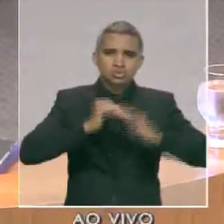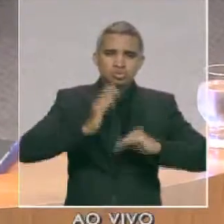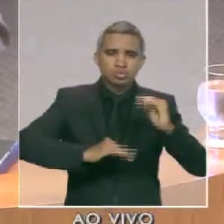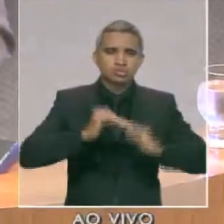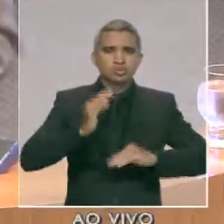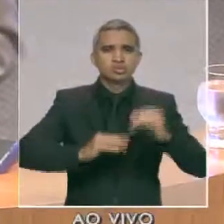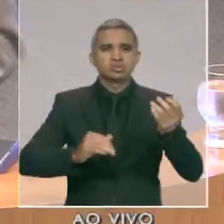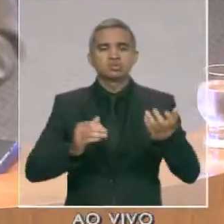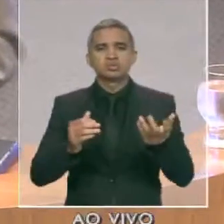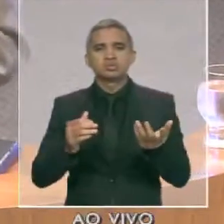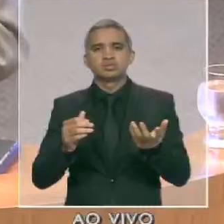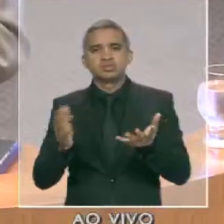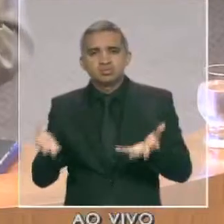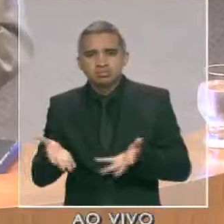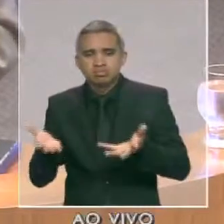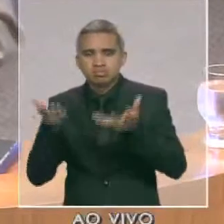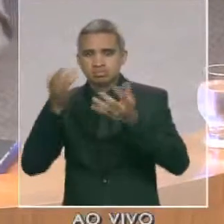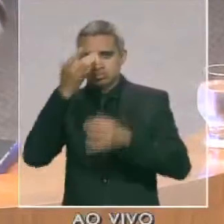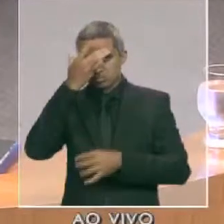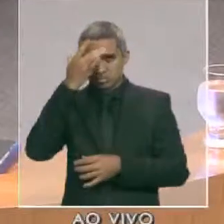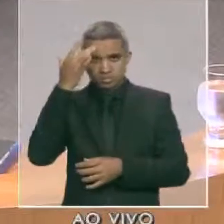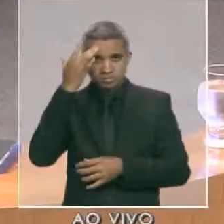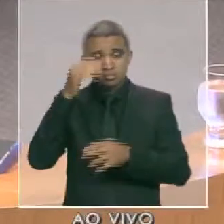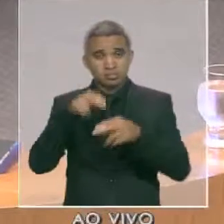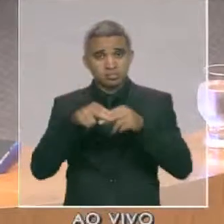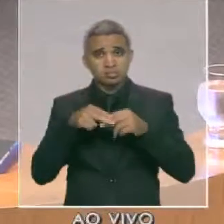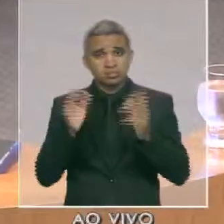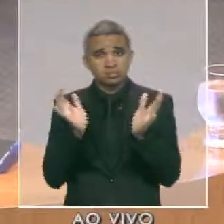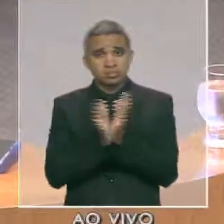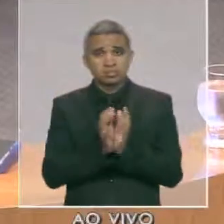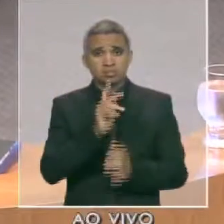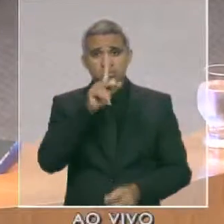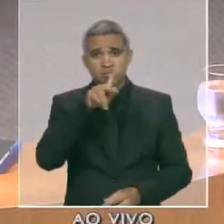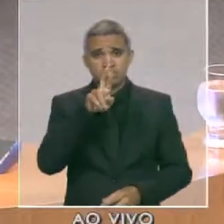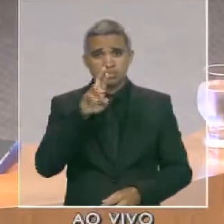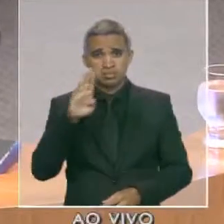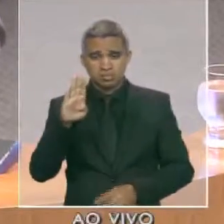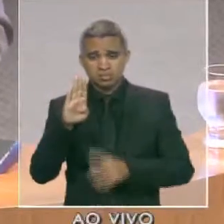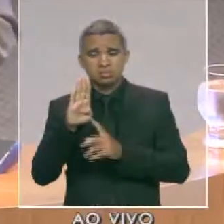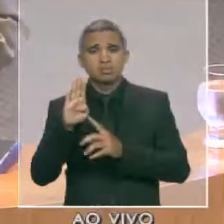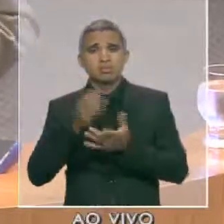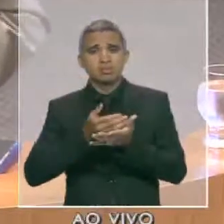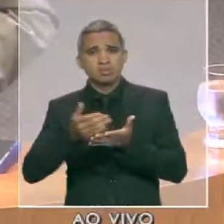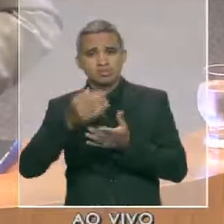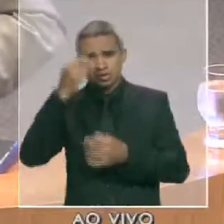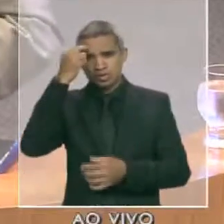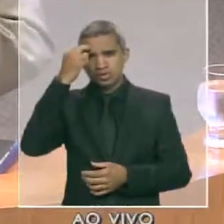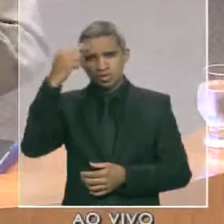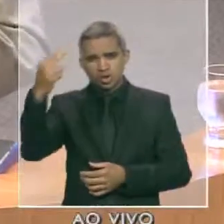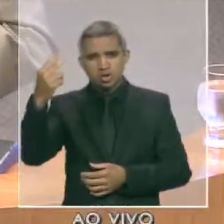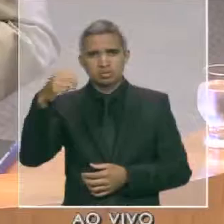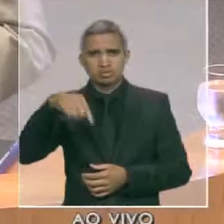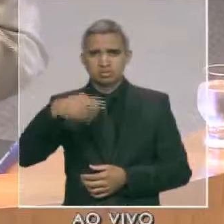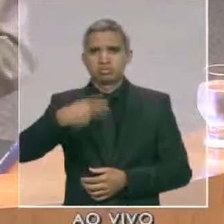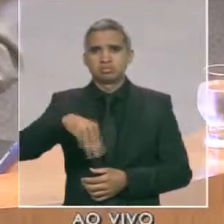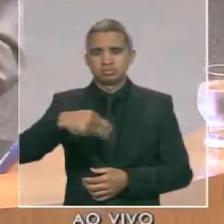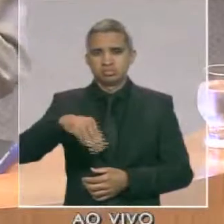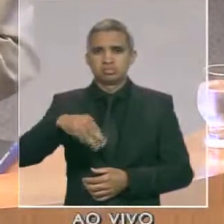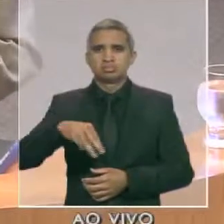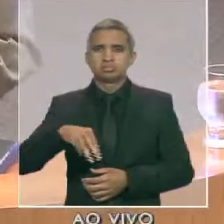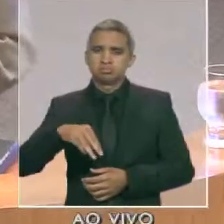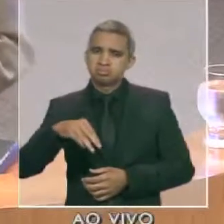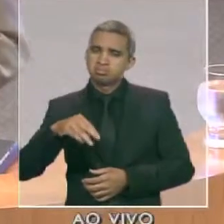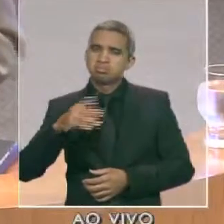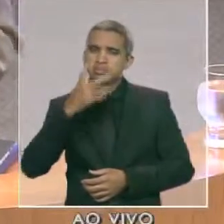Então, o PRB, ele faz história no Maranhão, porque desenvolve essa realmente condição